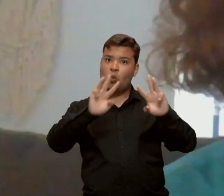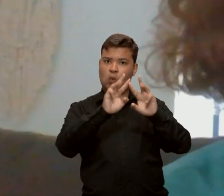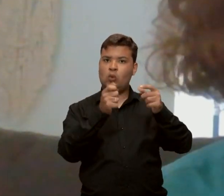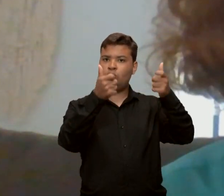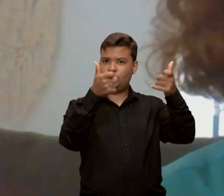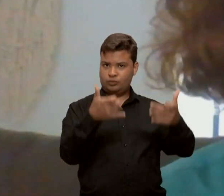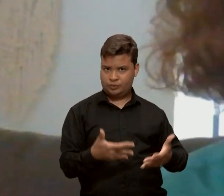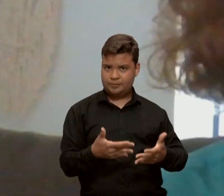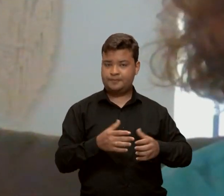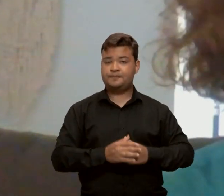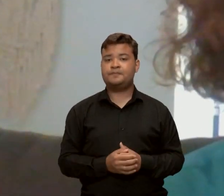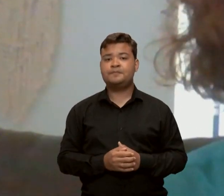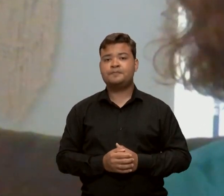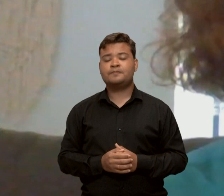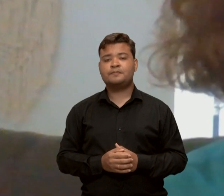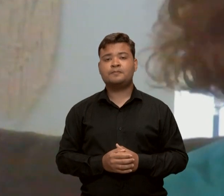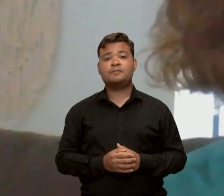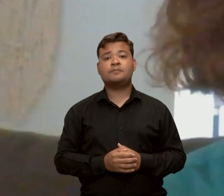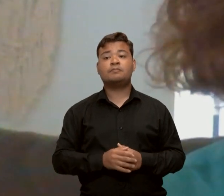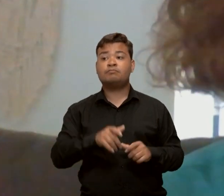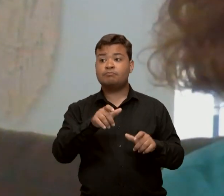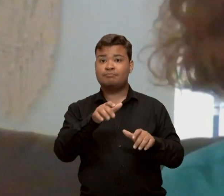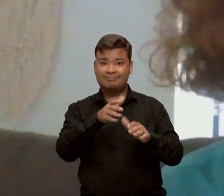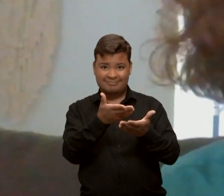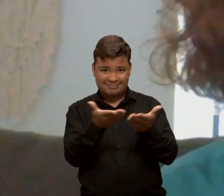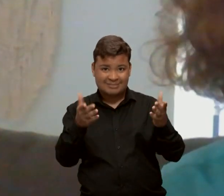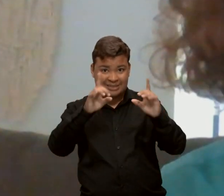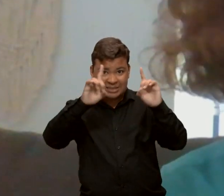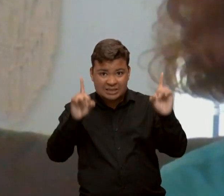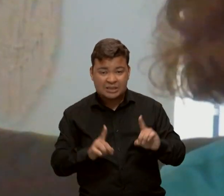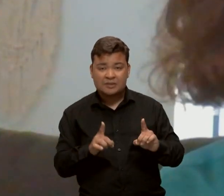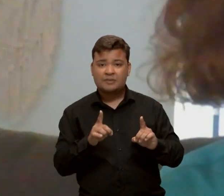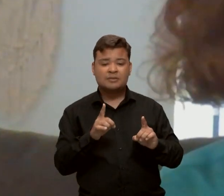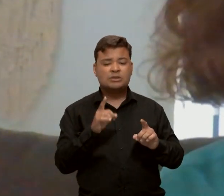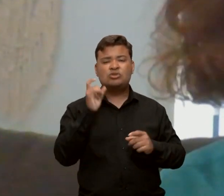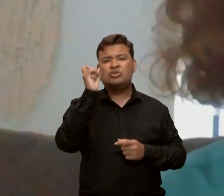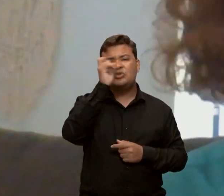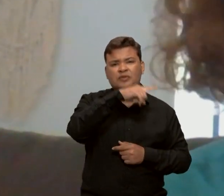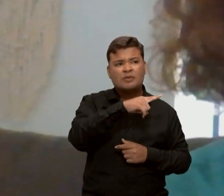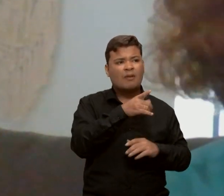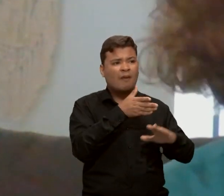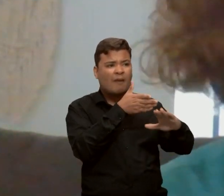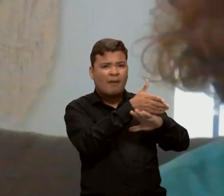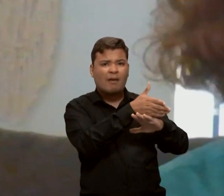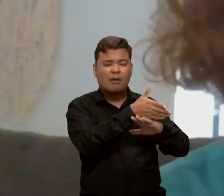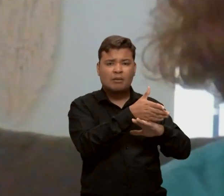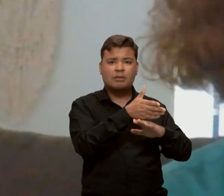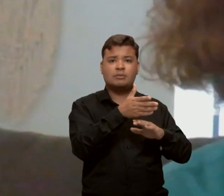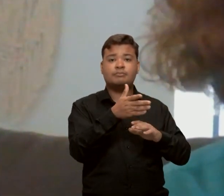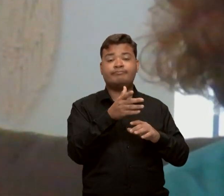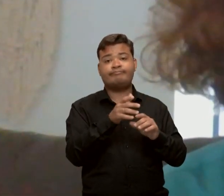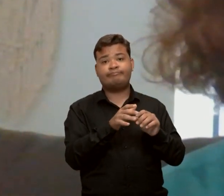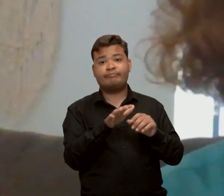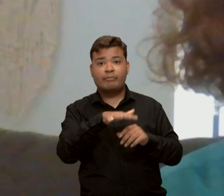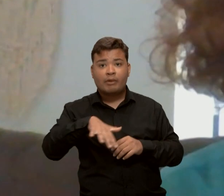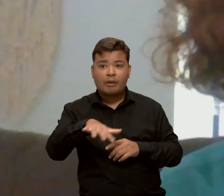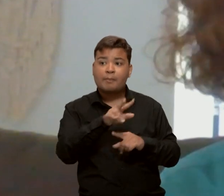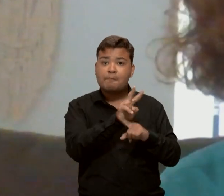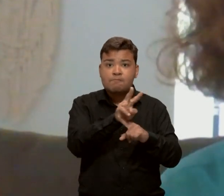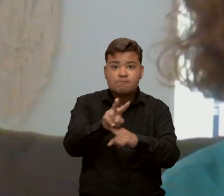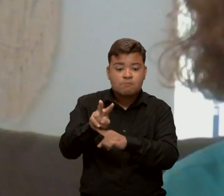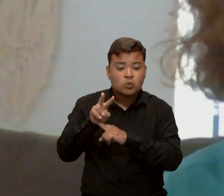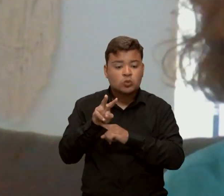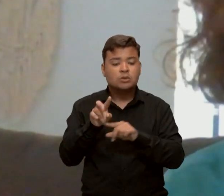de acesso a serviços preventivos, protetivos e de denúncia por conta